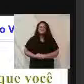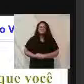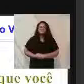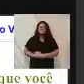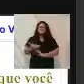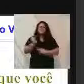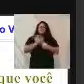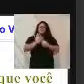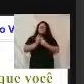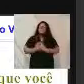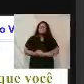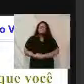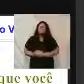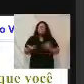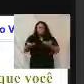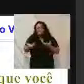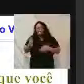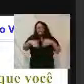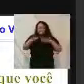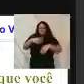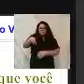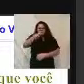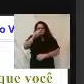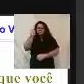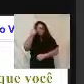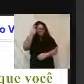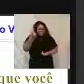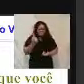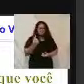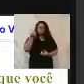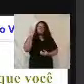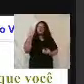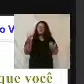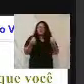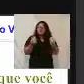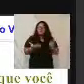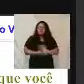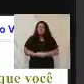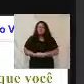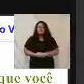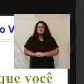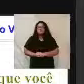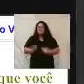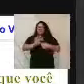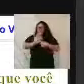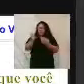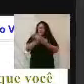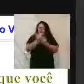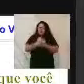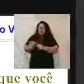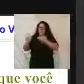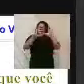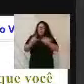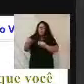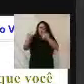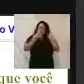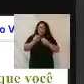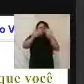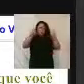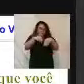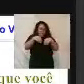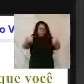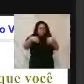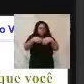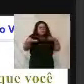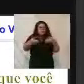primeiro momento, vocês vão achar estranho, porque os meus próximos slides eu vou falar basicamente de areia. E a ideia aqui é falar